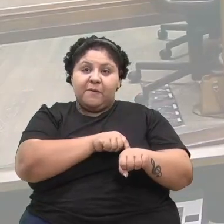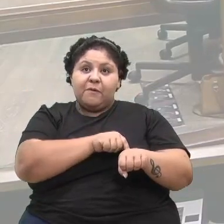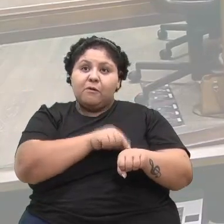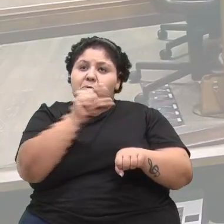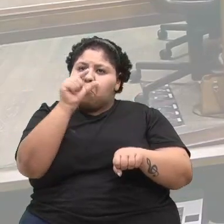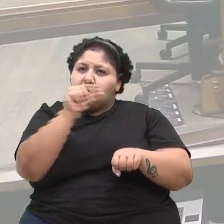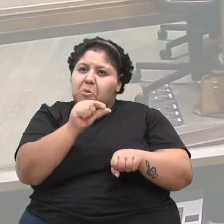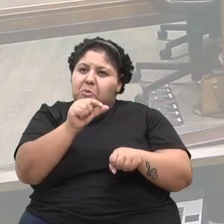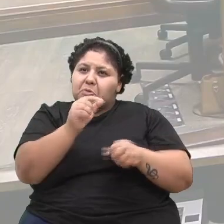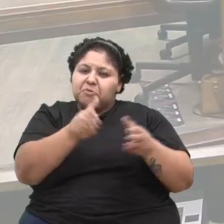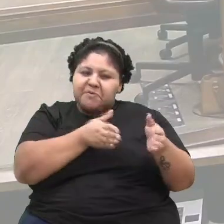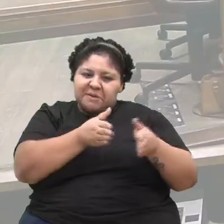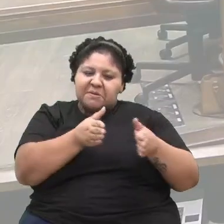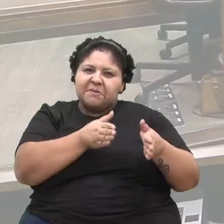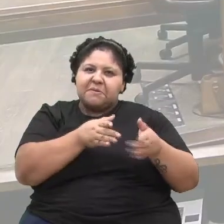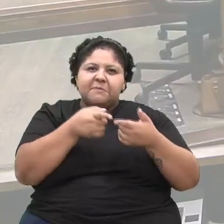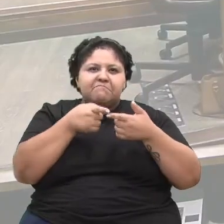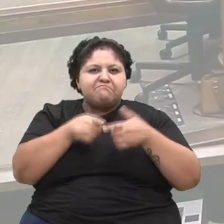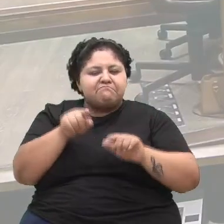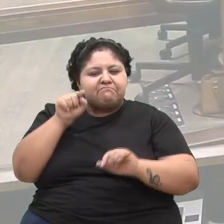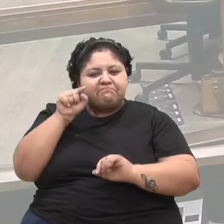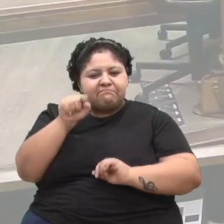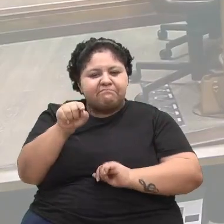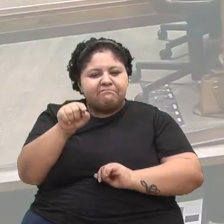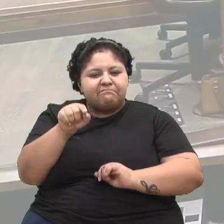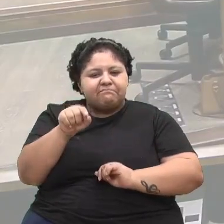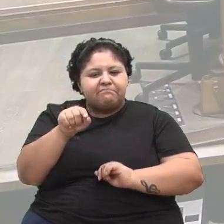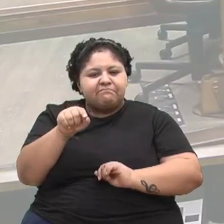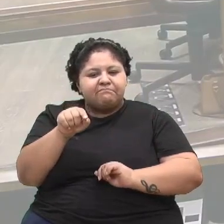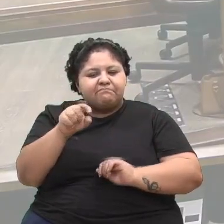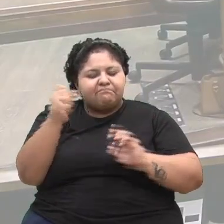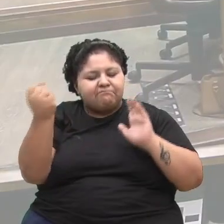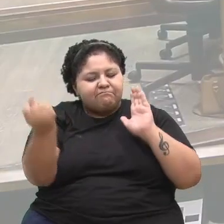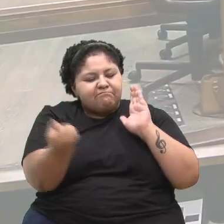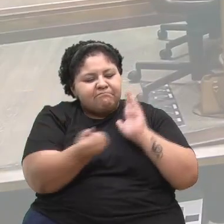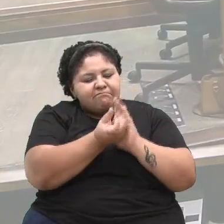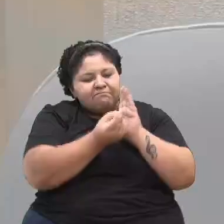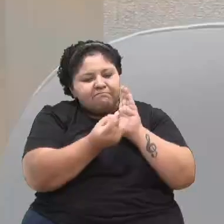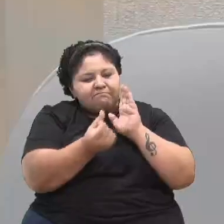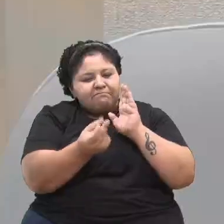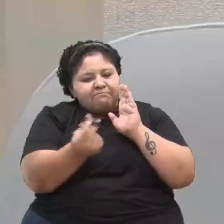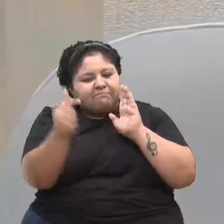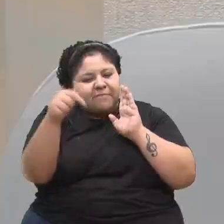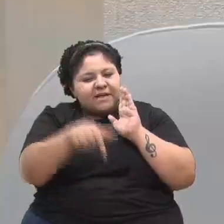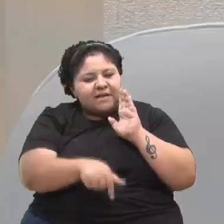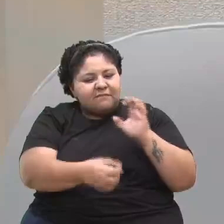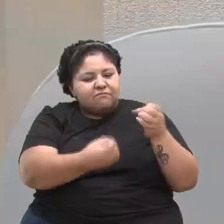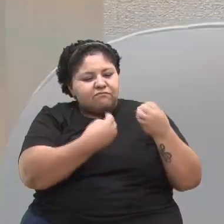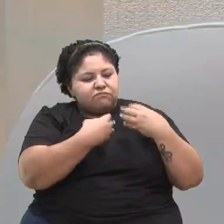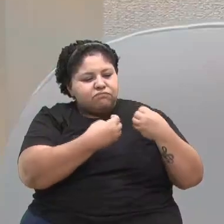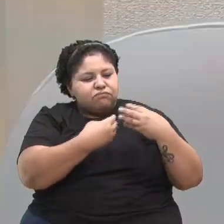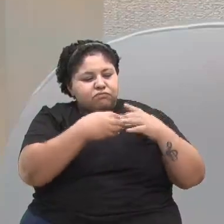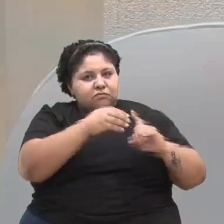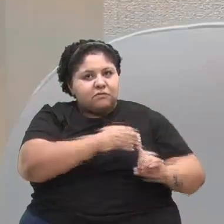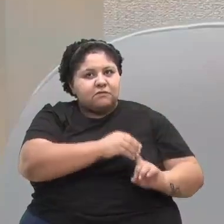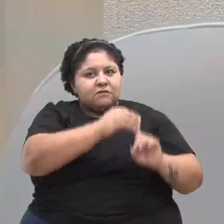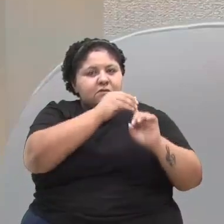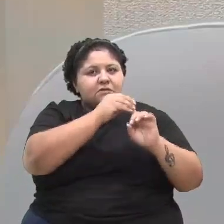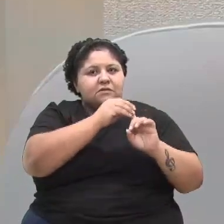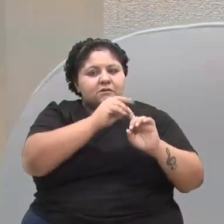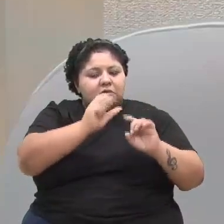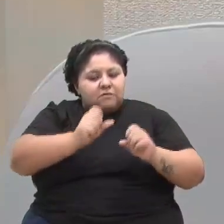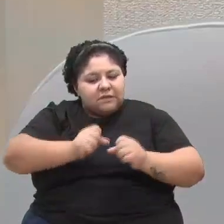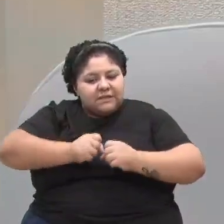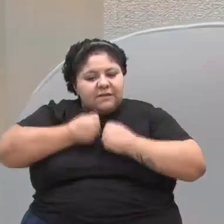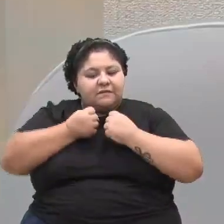curto período, mas a senhora nos deixa um grande legado, um grande ensinamento, principalmente por ser uma